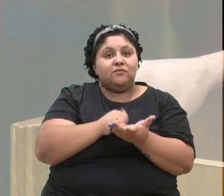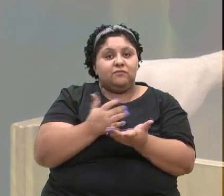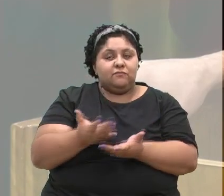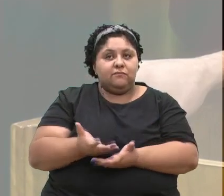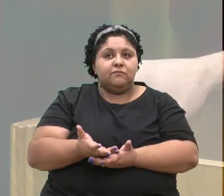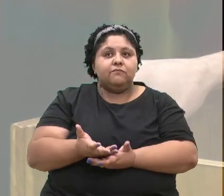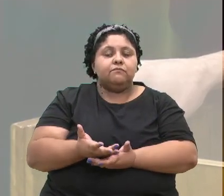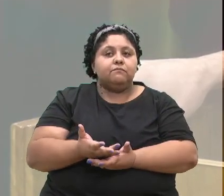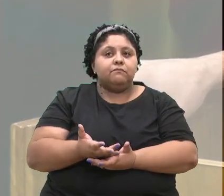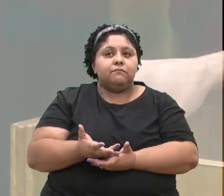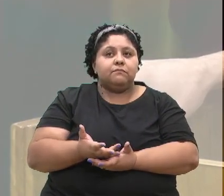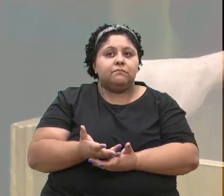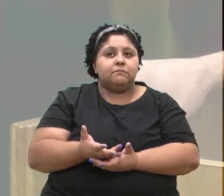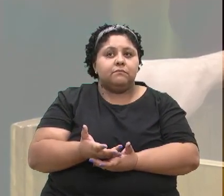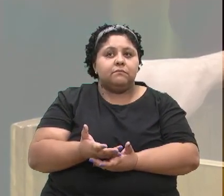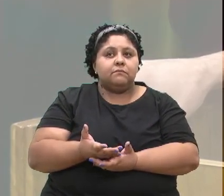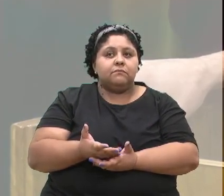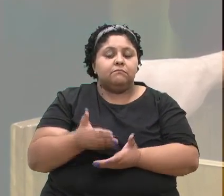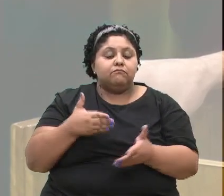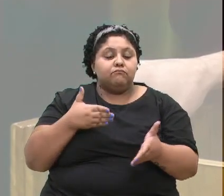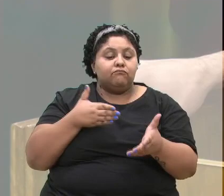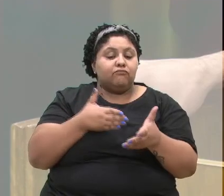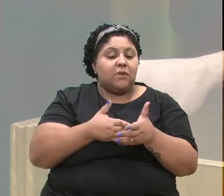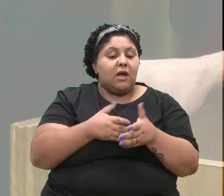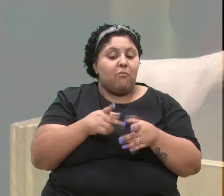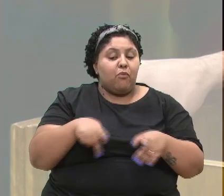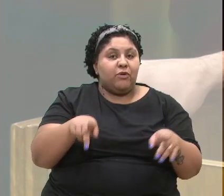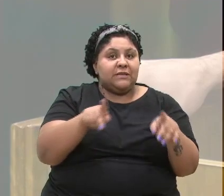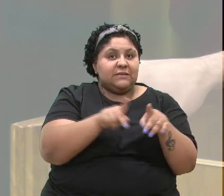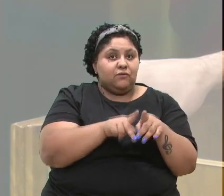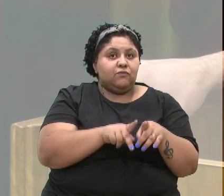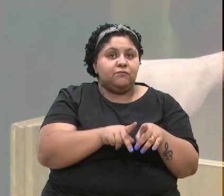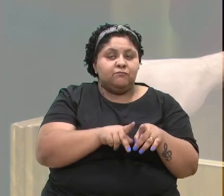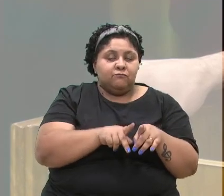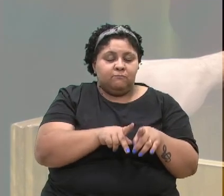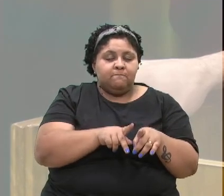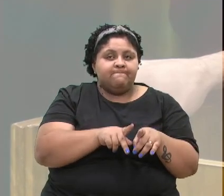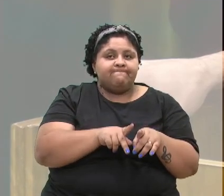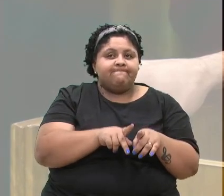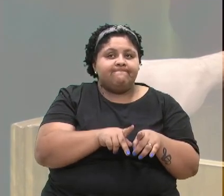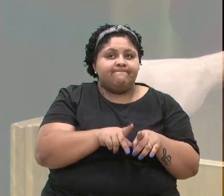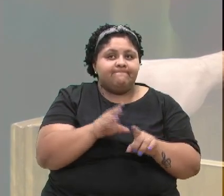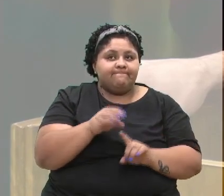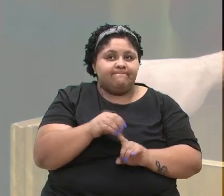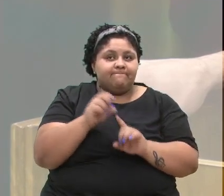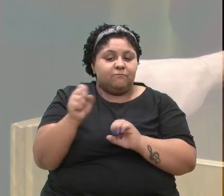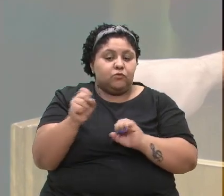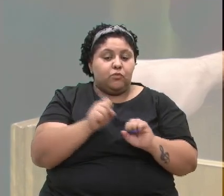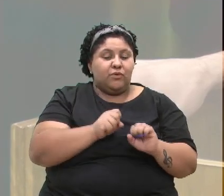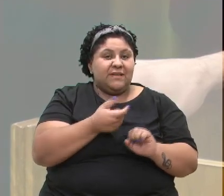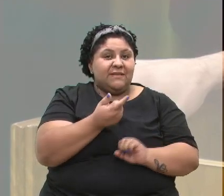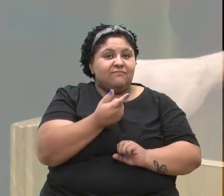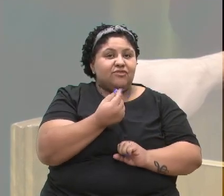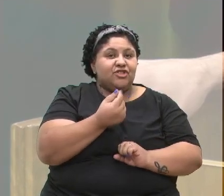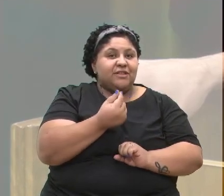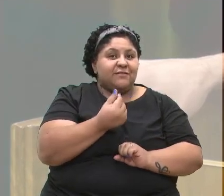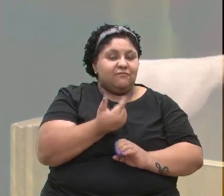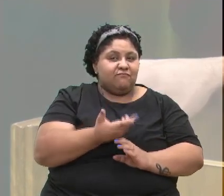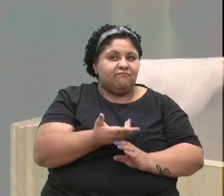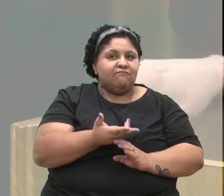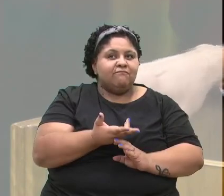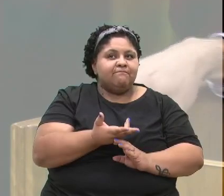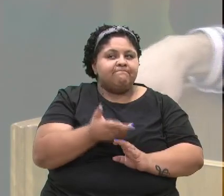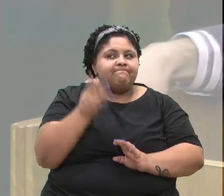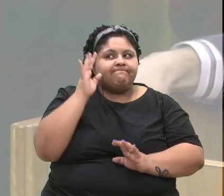impostos afetará diretamente aul e principalmente o poder aquisitivo